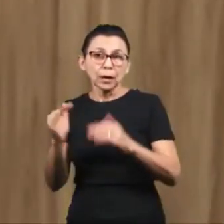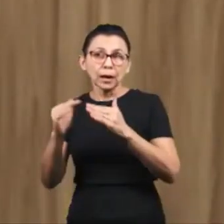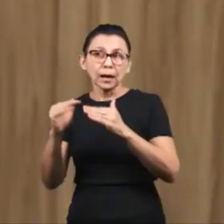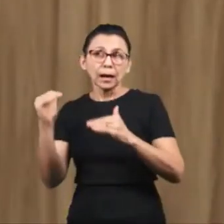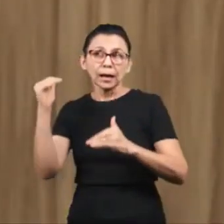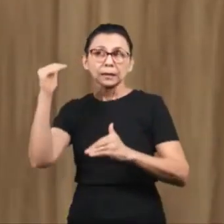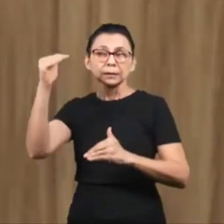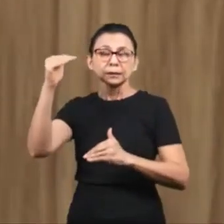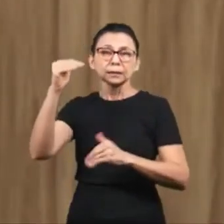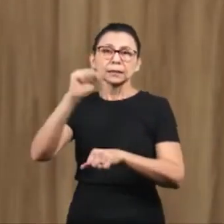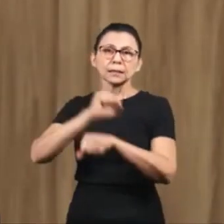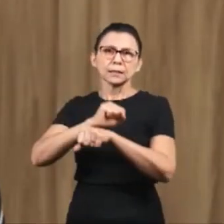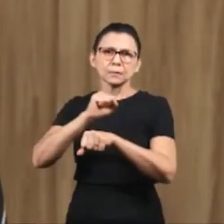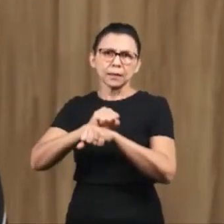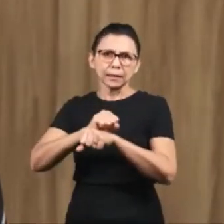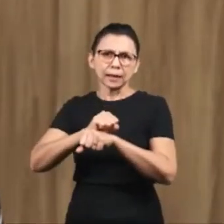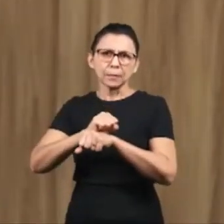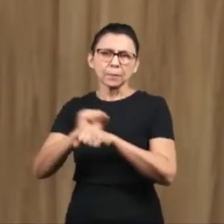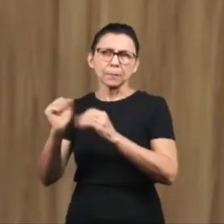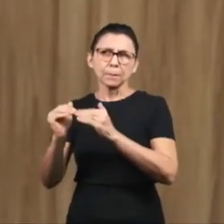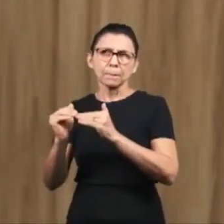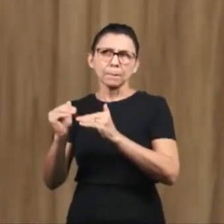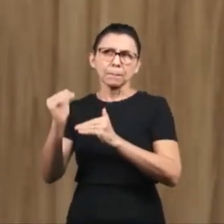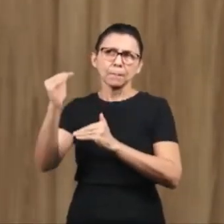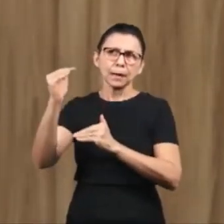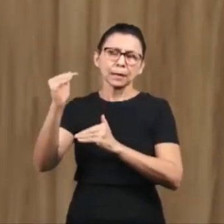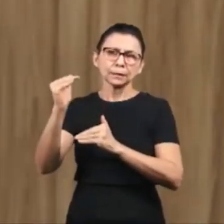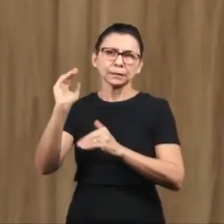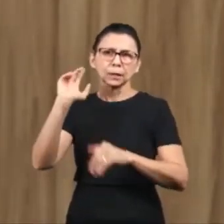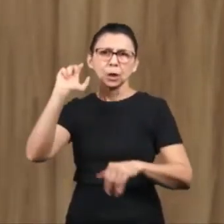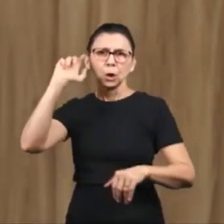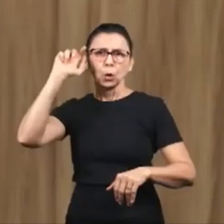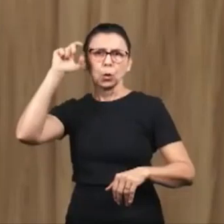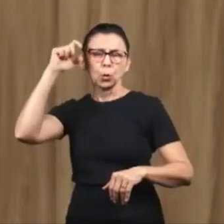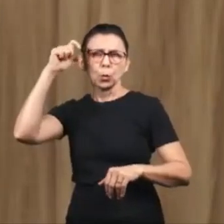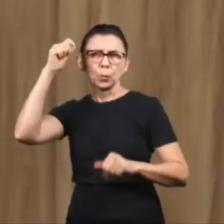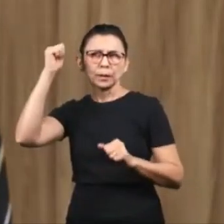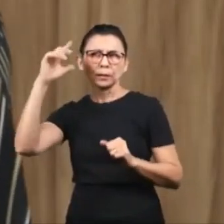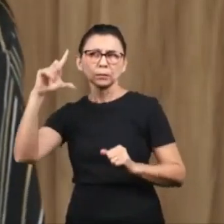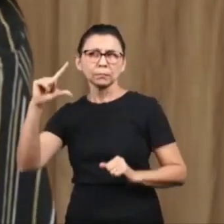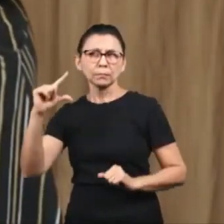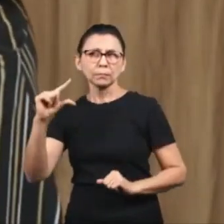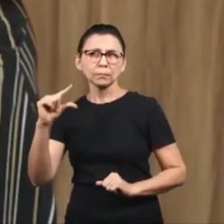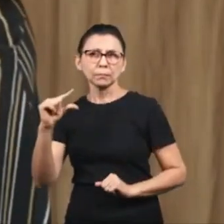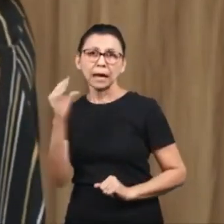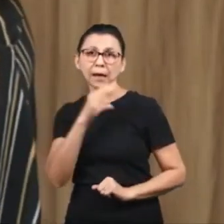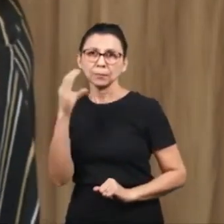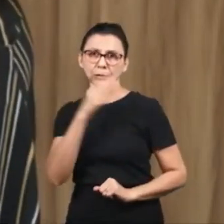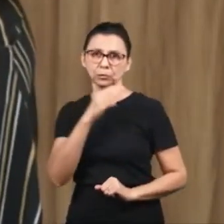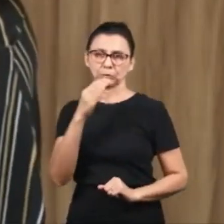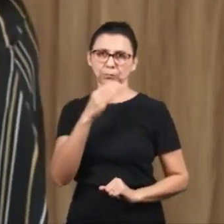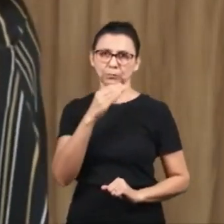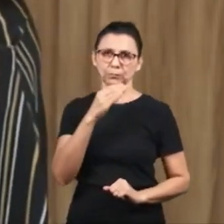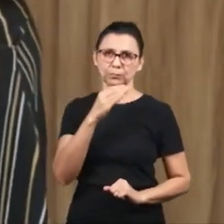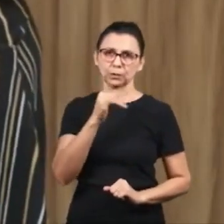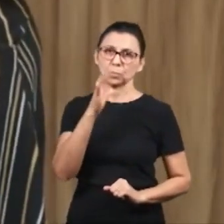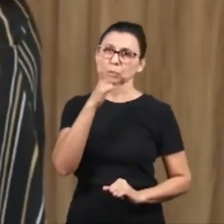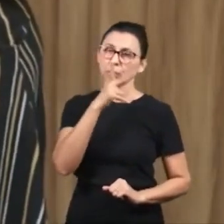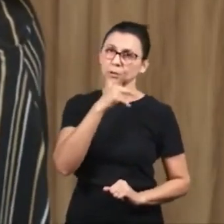maior, espera mais tempo. E as notas pretas, um valor menor, é tocado mais